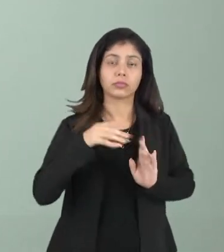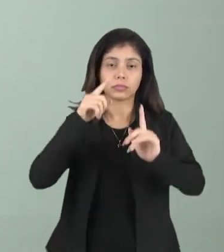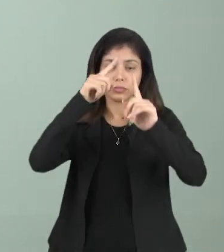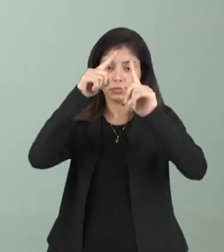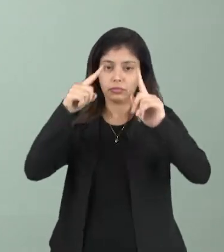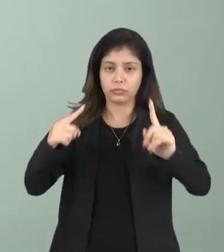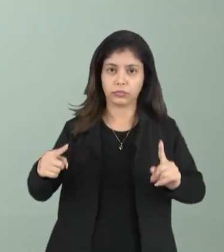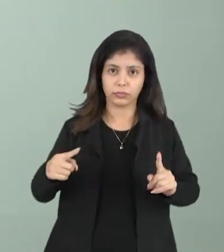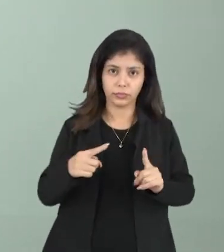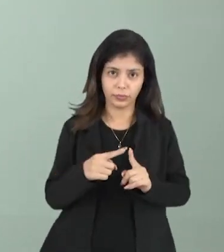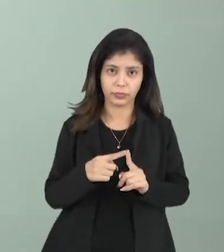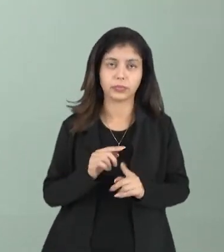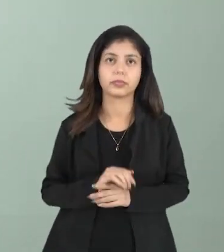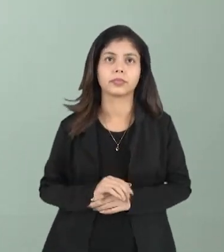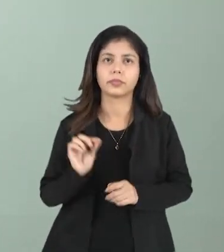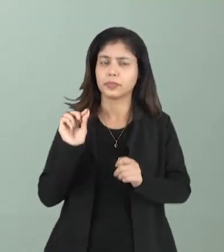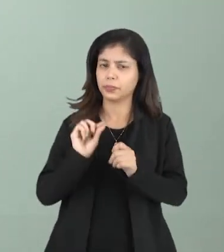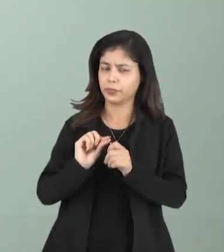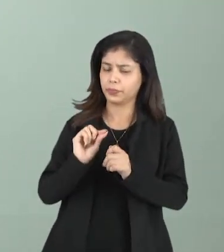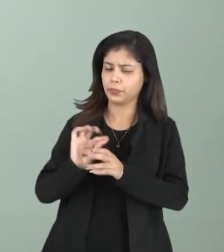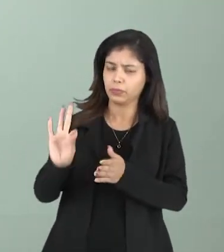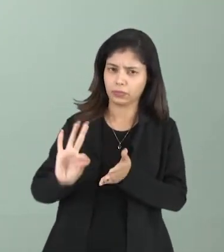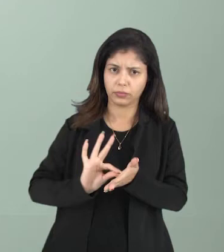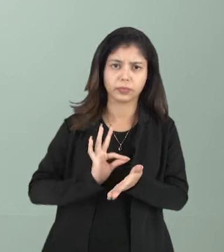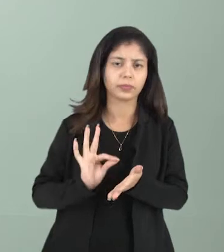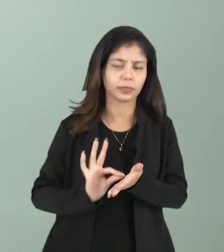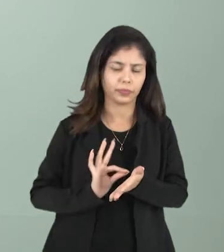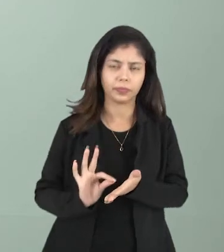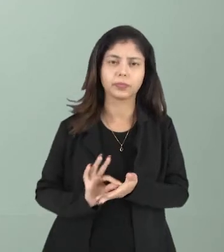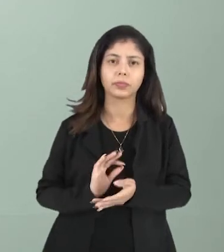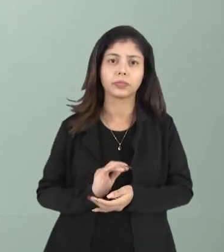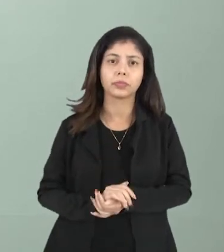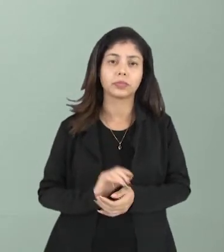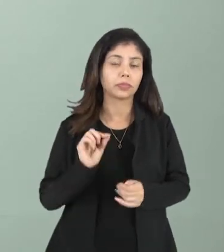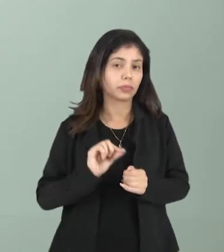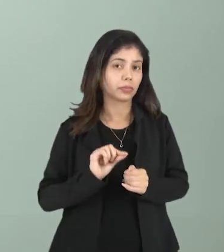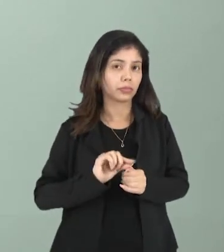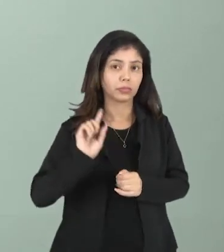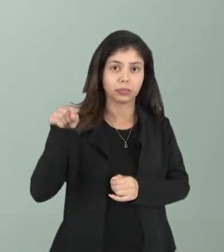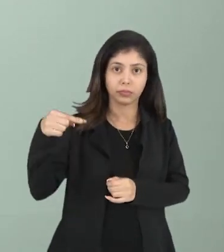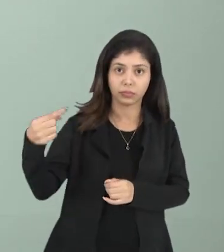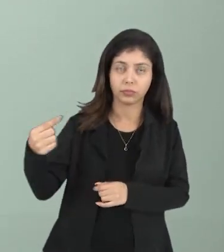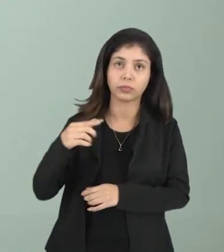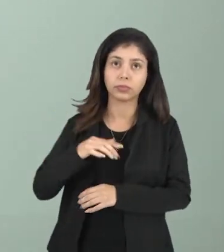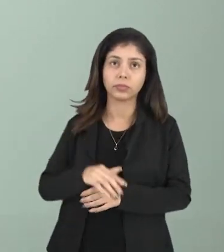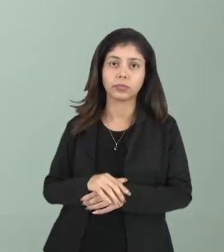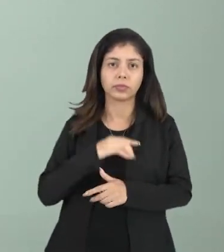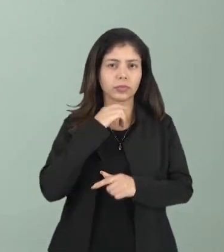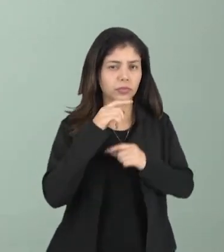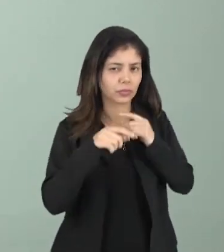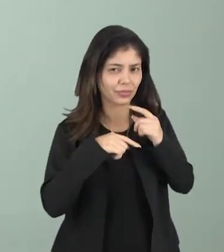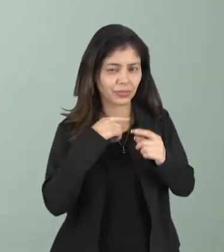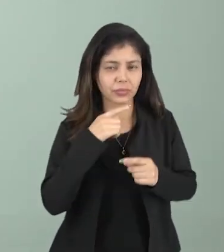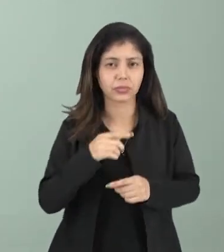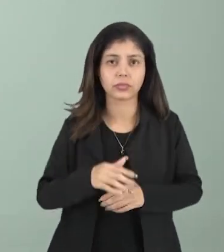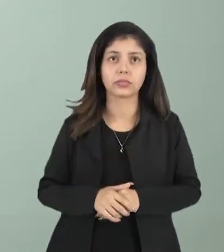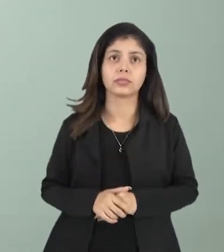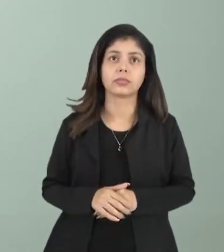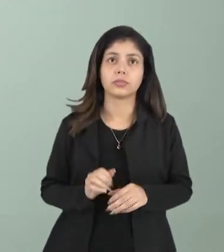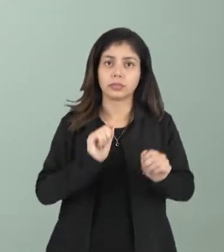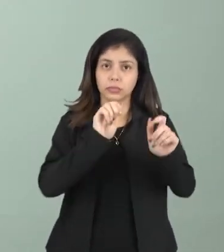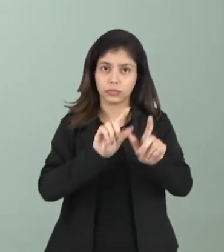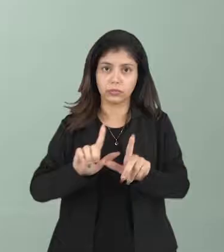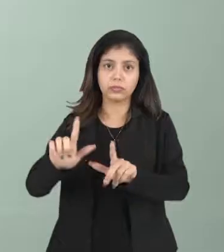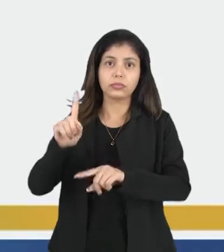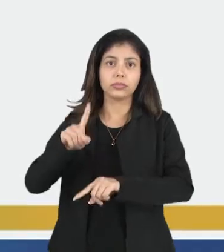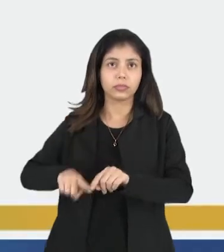nosso material Faça o seu registro e depois nós vamos fazer o exercitando para tirar todas as suas dúvidas compõe